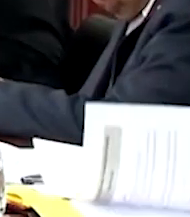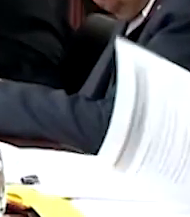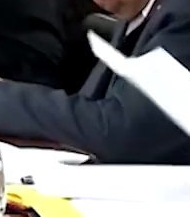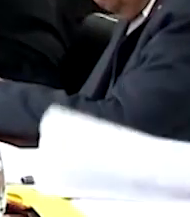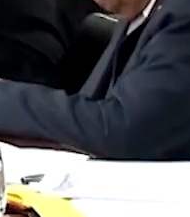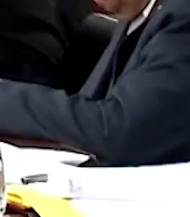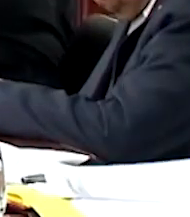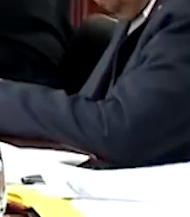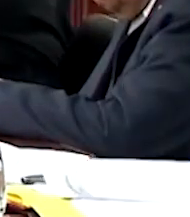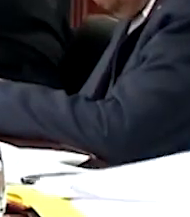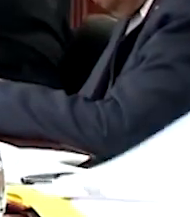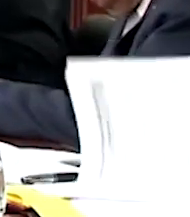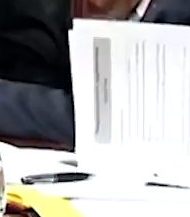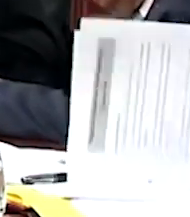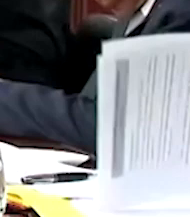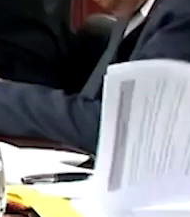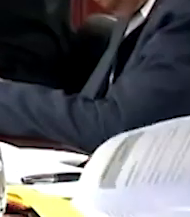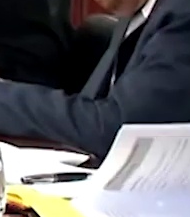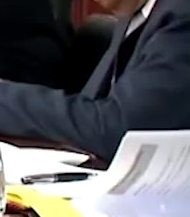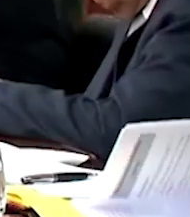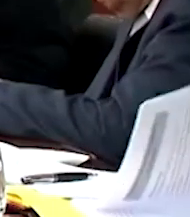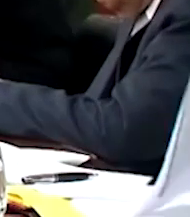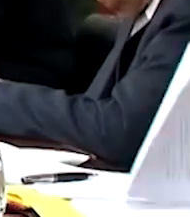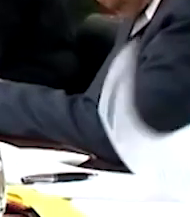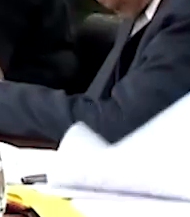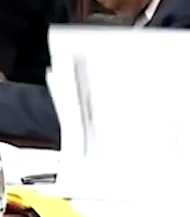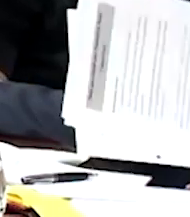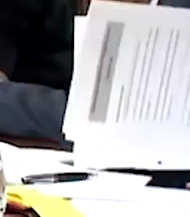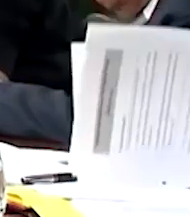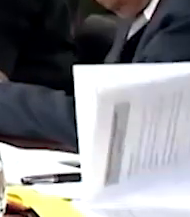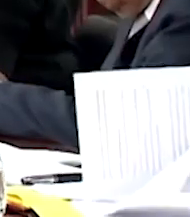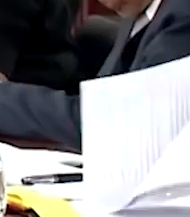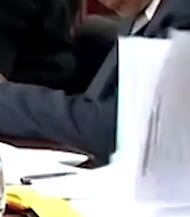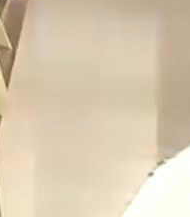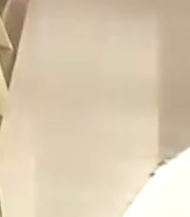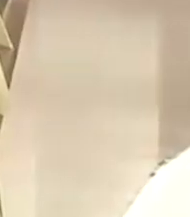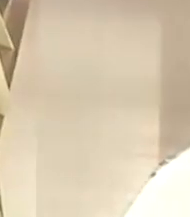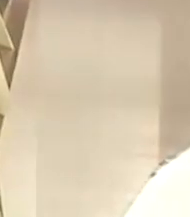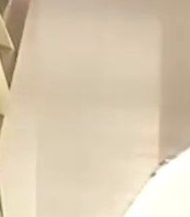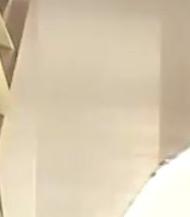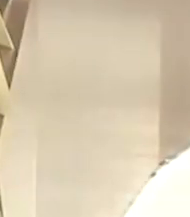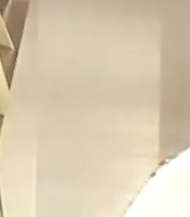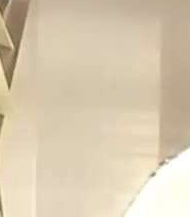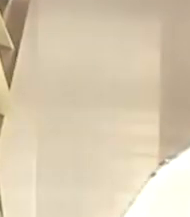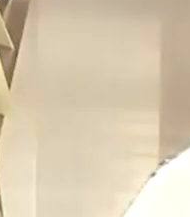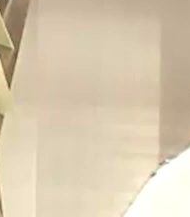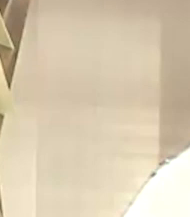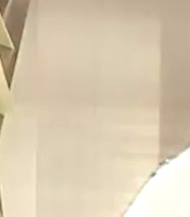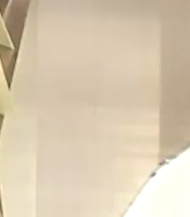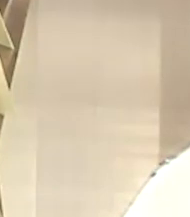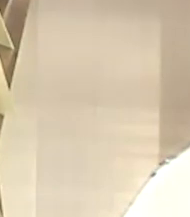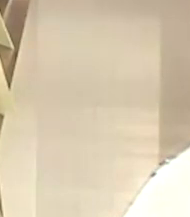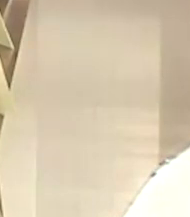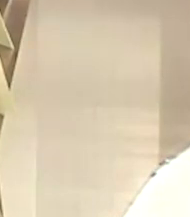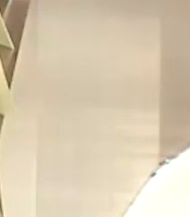Bolsonaro mencionar um clima de amizade, a sua saída do PSL resultou de uma crise interna do partido. A polêmica começou